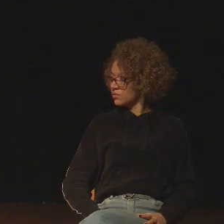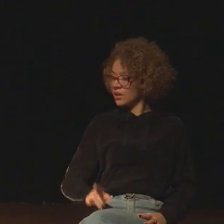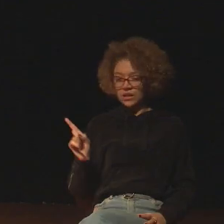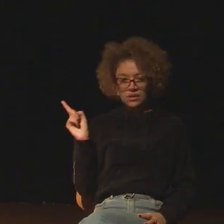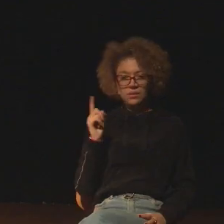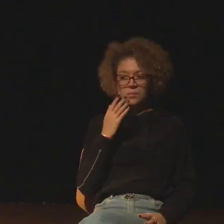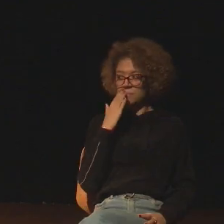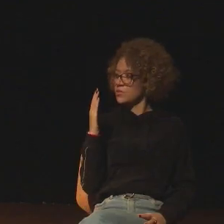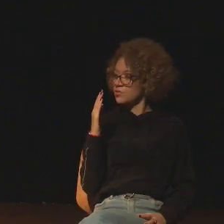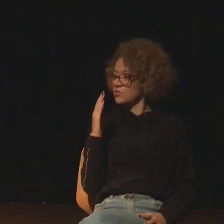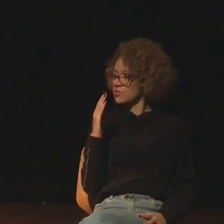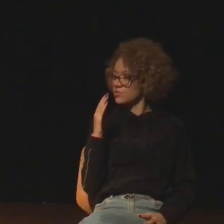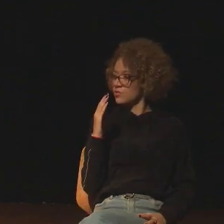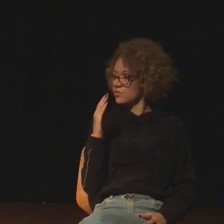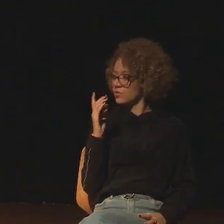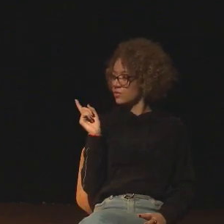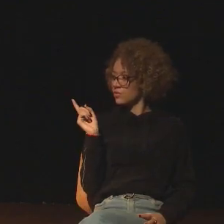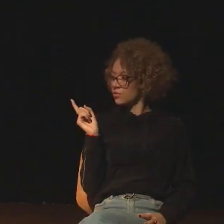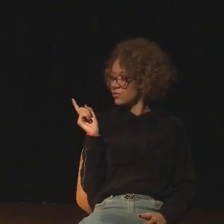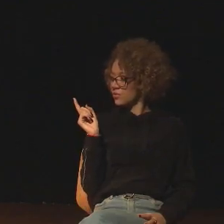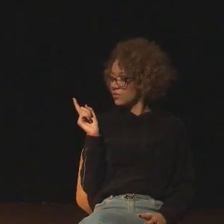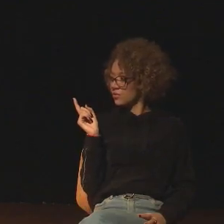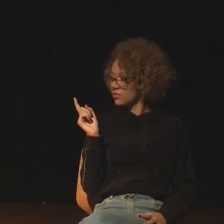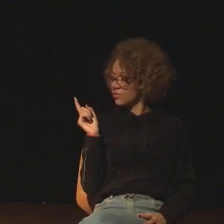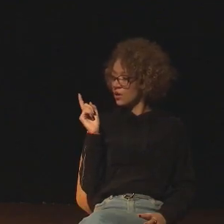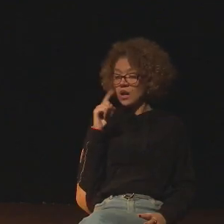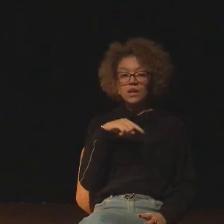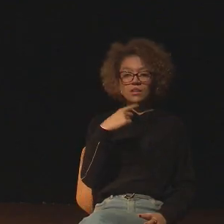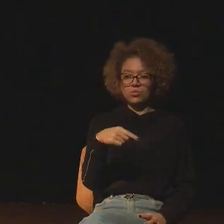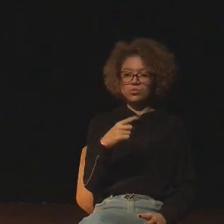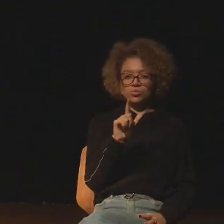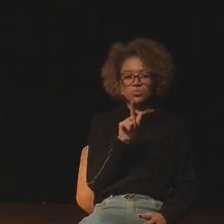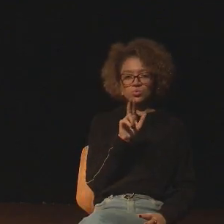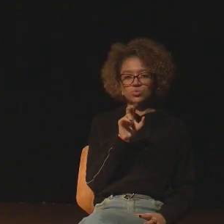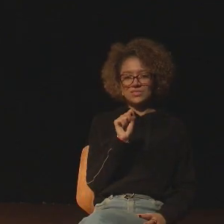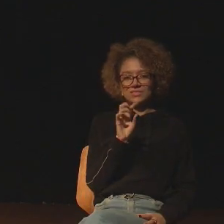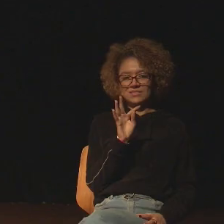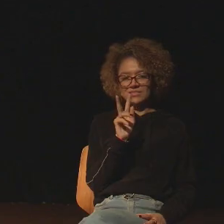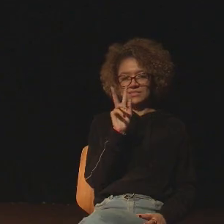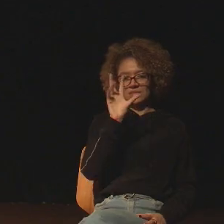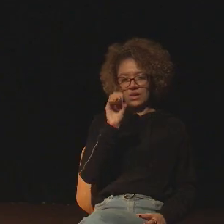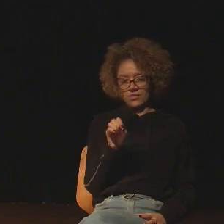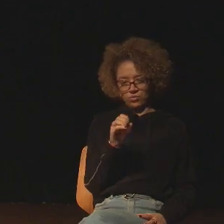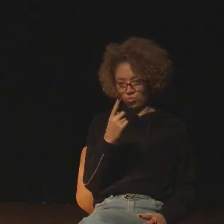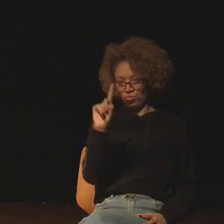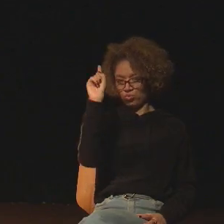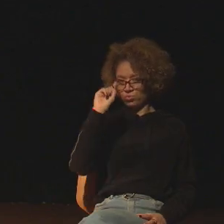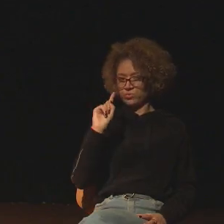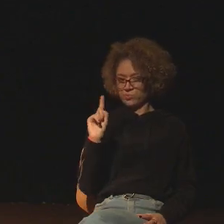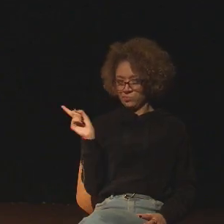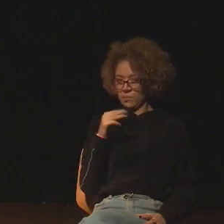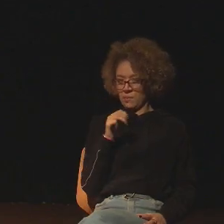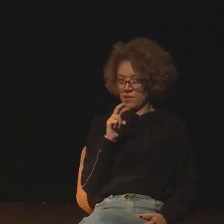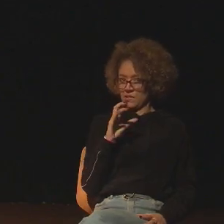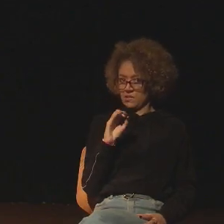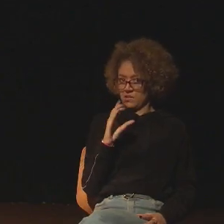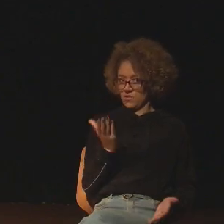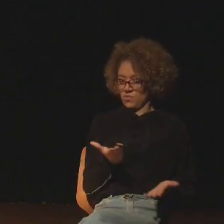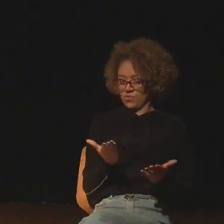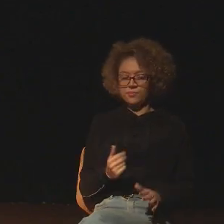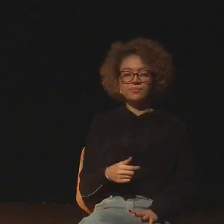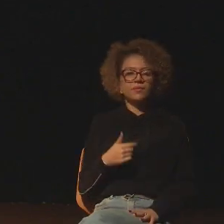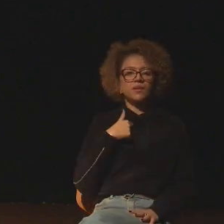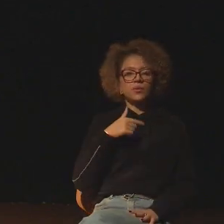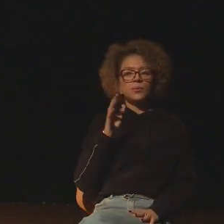instantinho, você é o? Depois o Gustavo, nós encerramos. Olá, boa noite a todos. Meu nome é Marcelo, sou morador